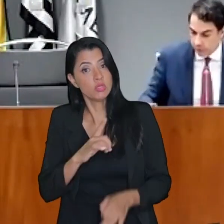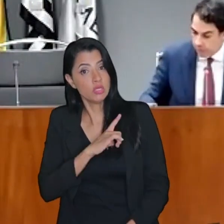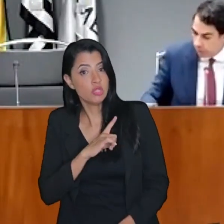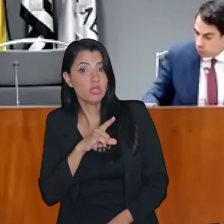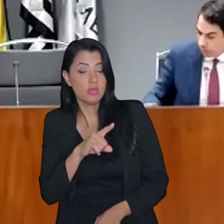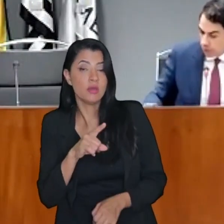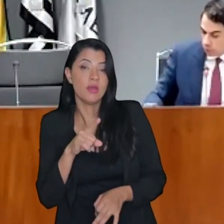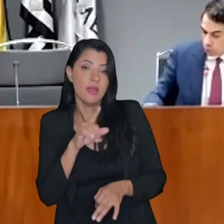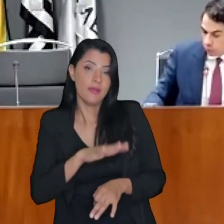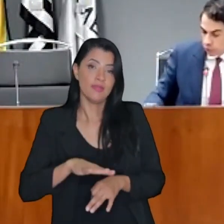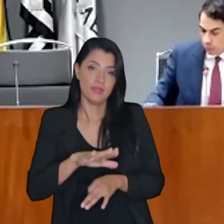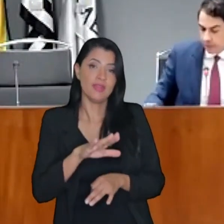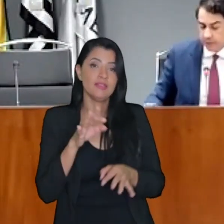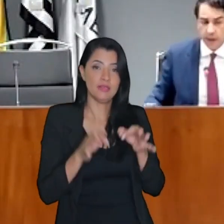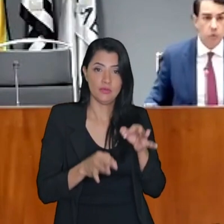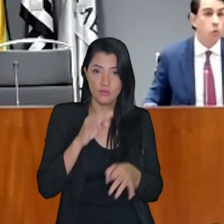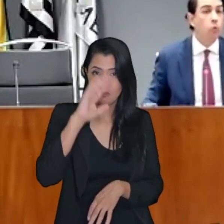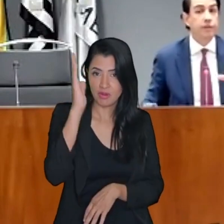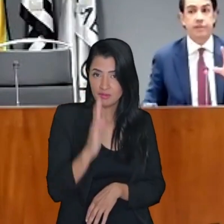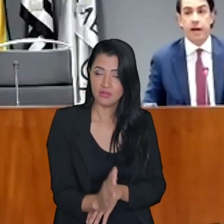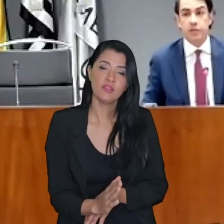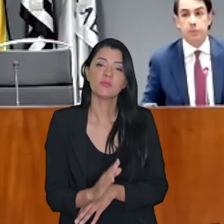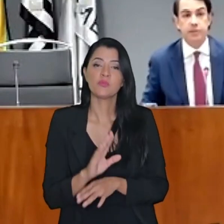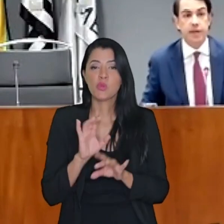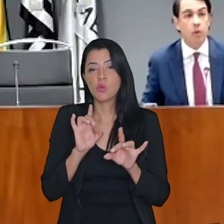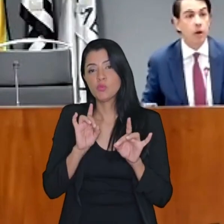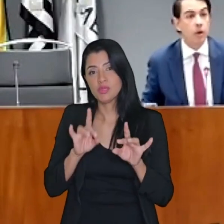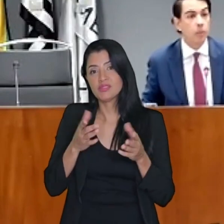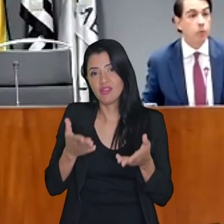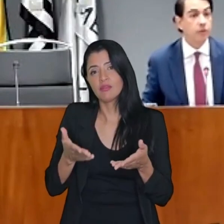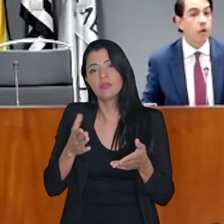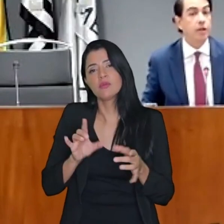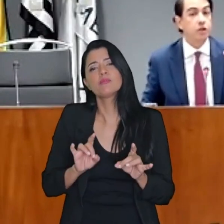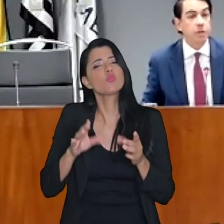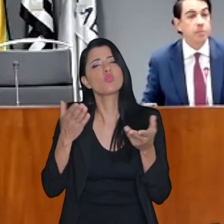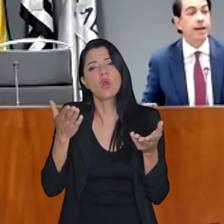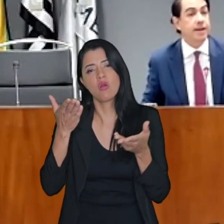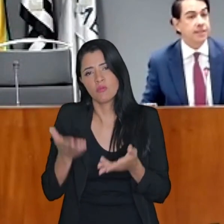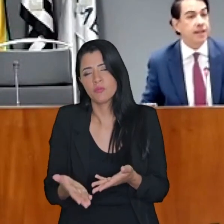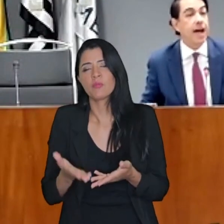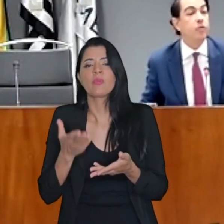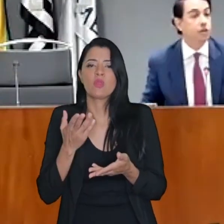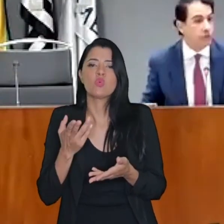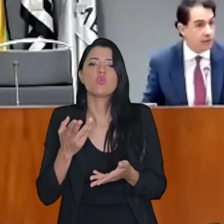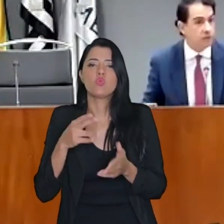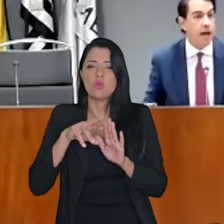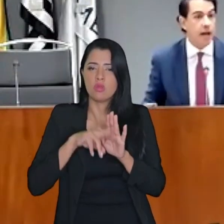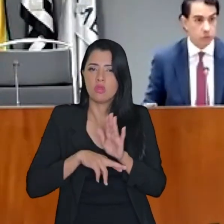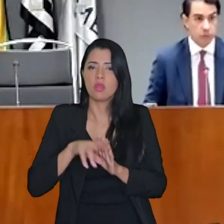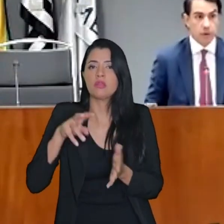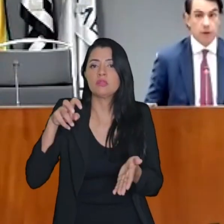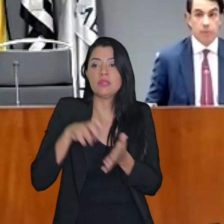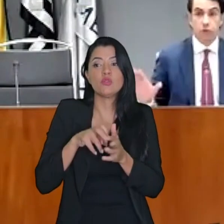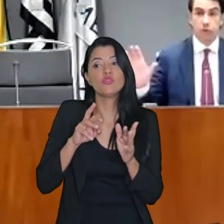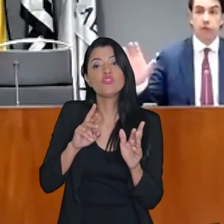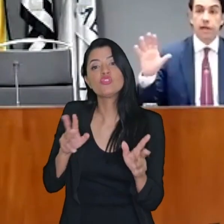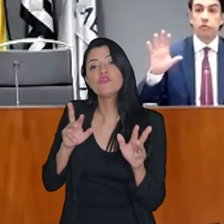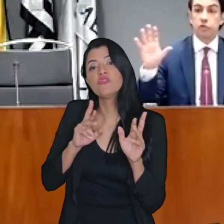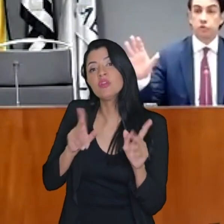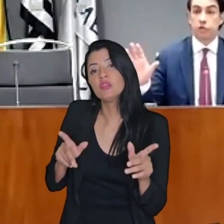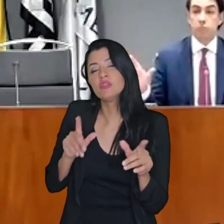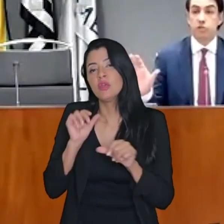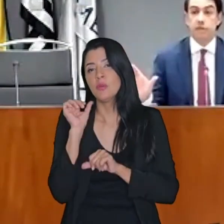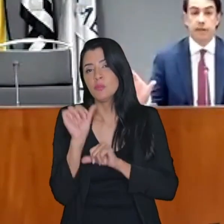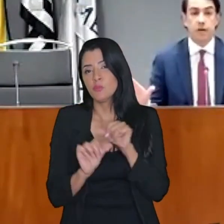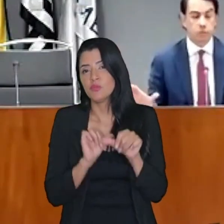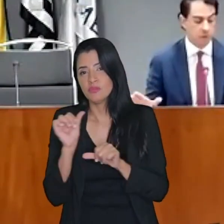no ordenamento jurídico brasileiro, com destaque especial para o tal regime carcerário diferenciado,